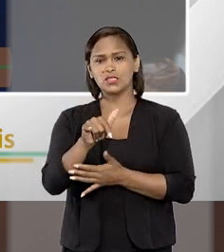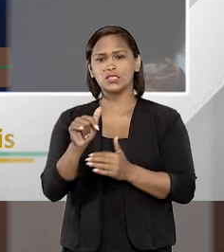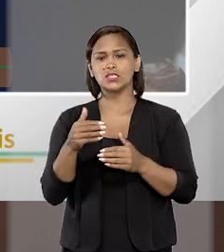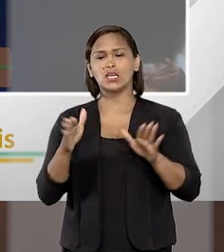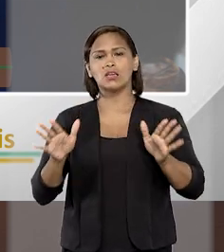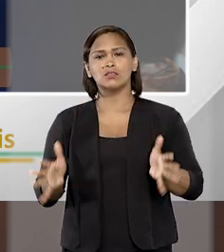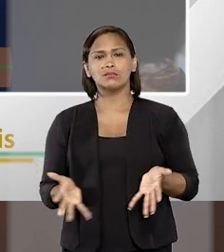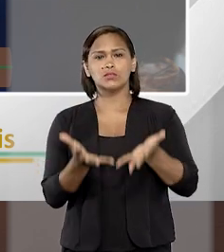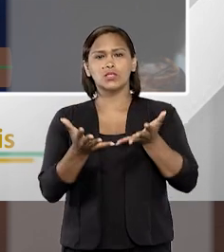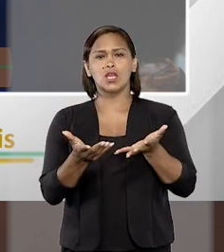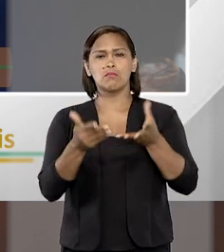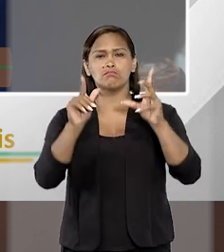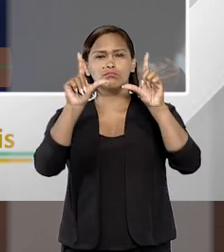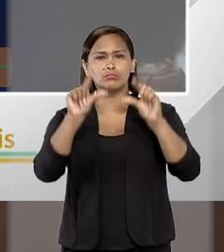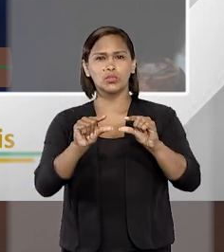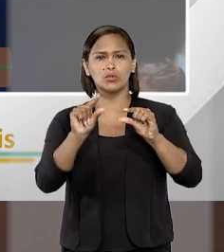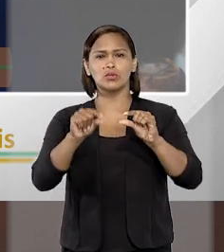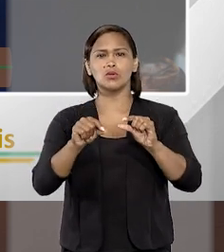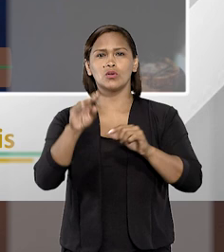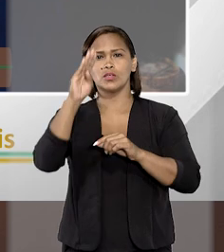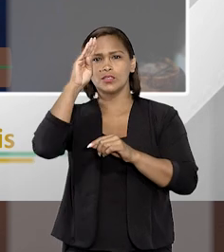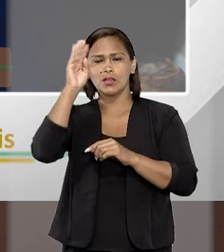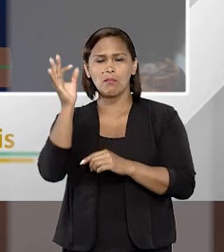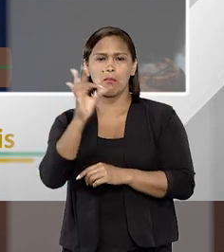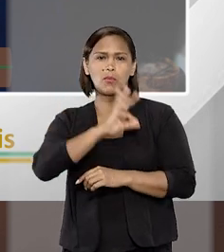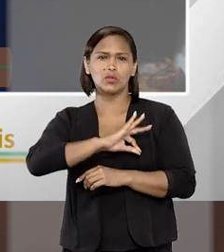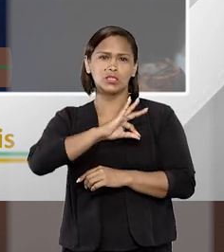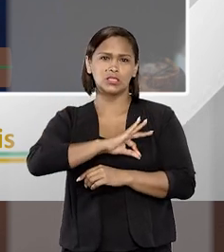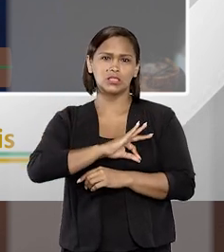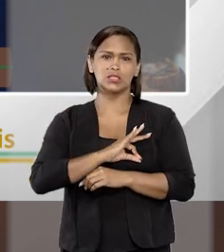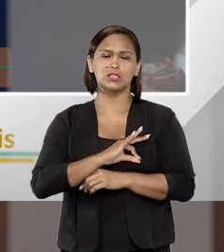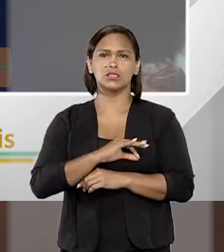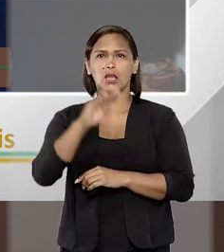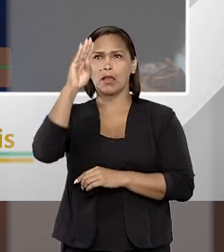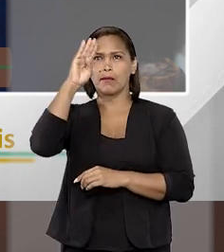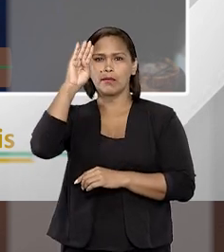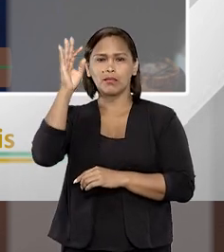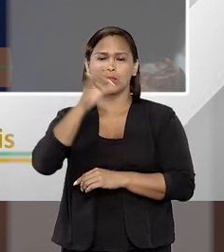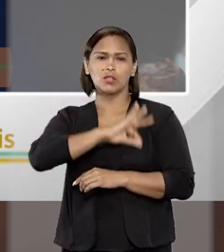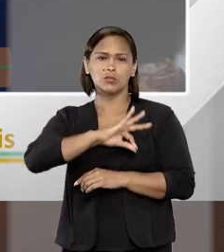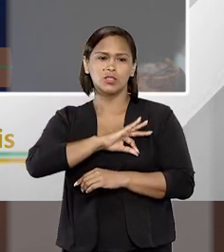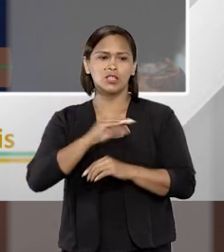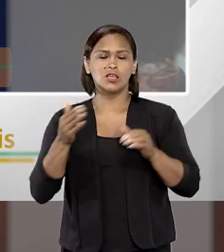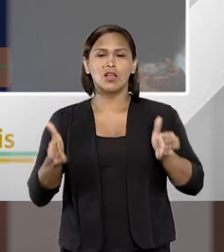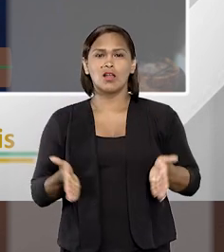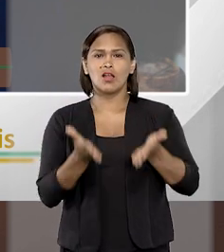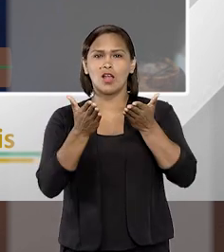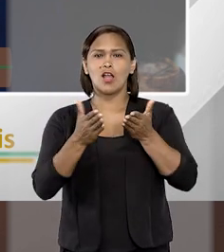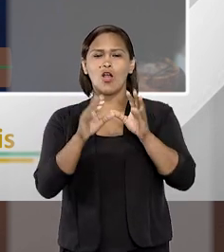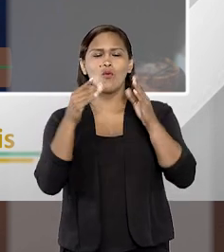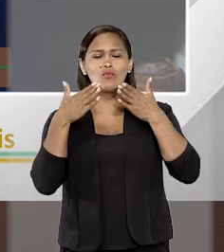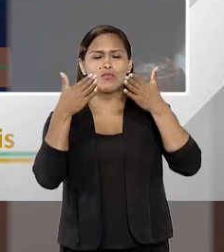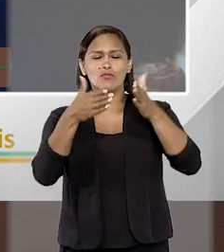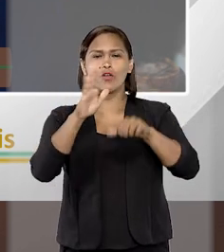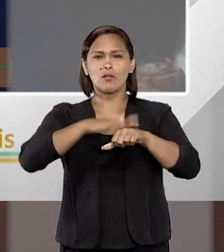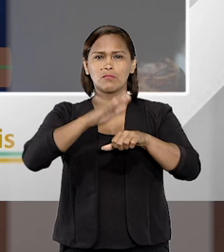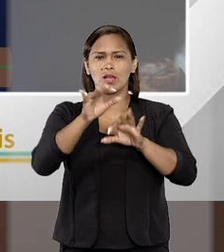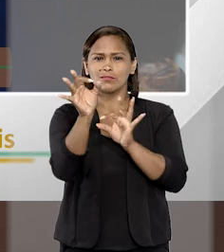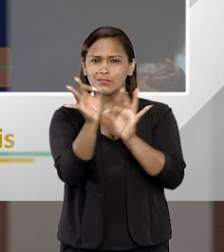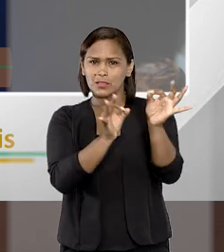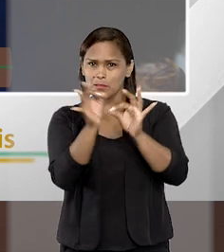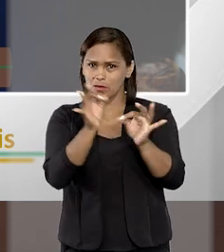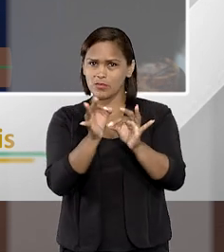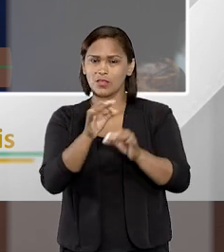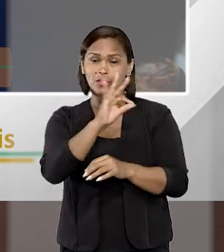desincentiva du a Academia de Polícia por exemplo a uma um foco maior né no aperfeiçoamento